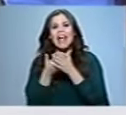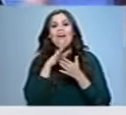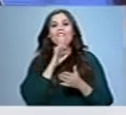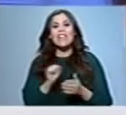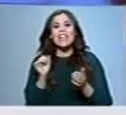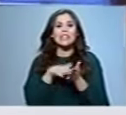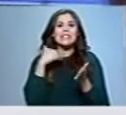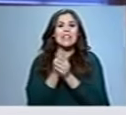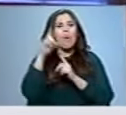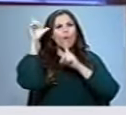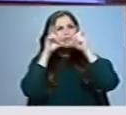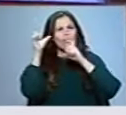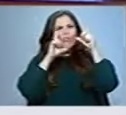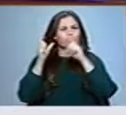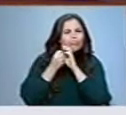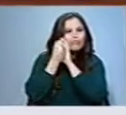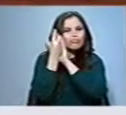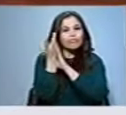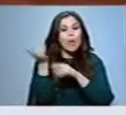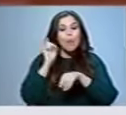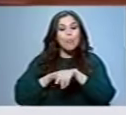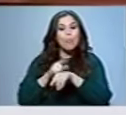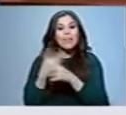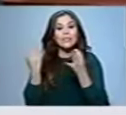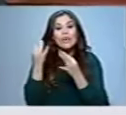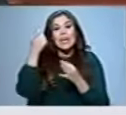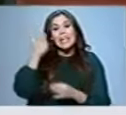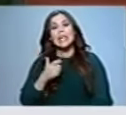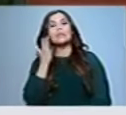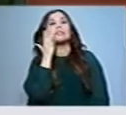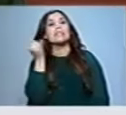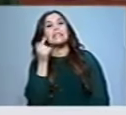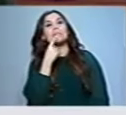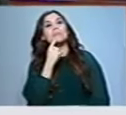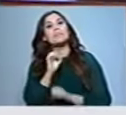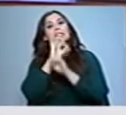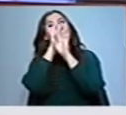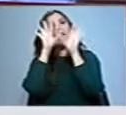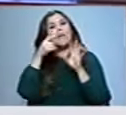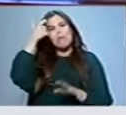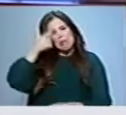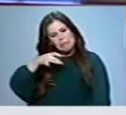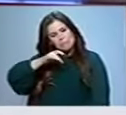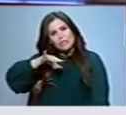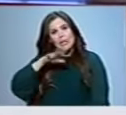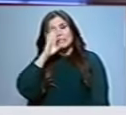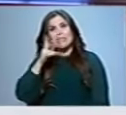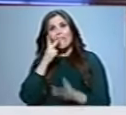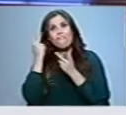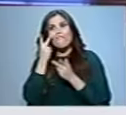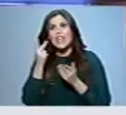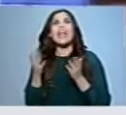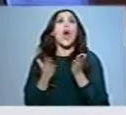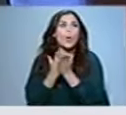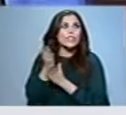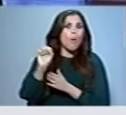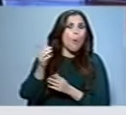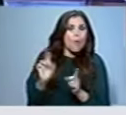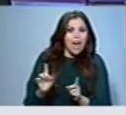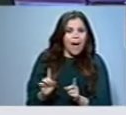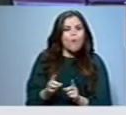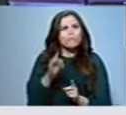tirar fotografias e essa foi lá no momento em que eu estava a tentar perceber onde é que estavas e sobreviver àquilo. Onde é que estavas e onde é que estava Deus na tua